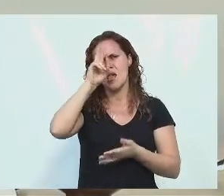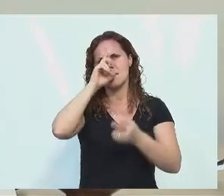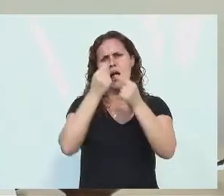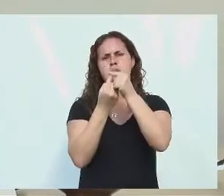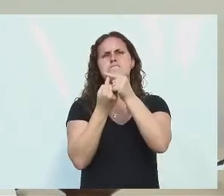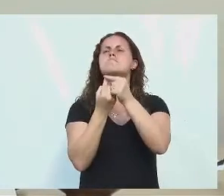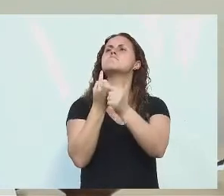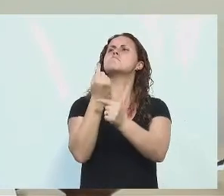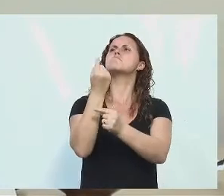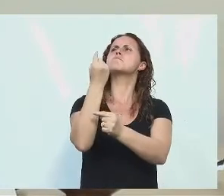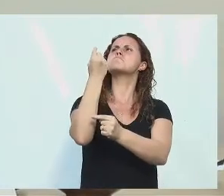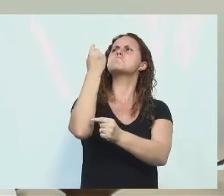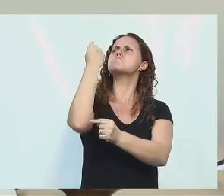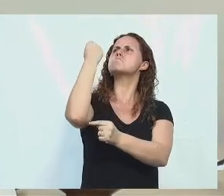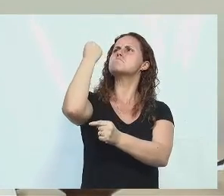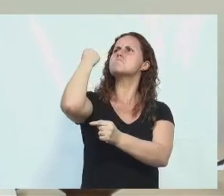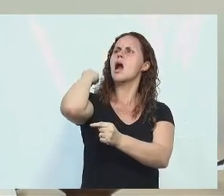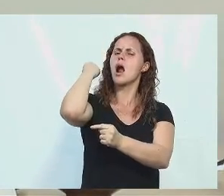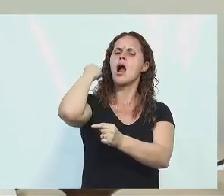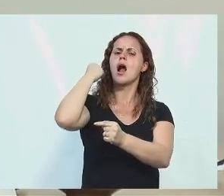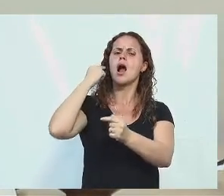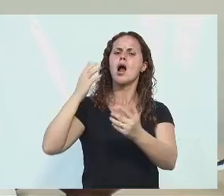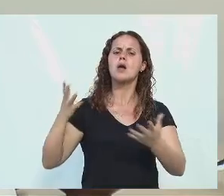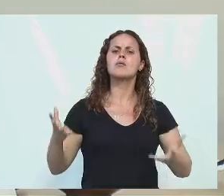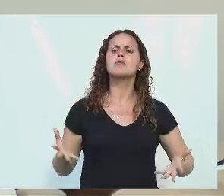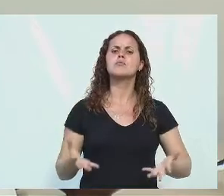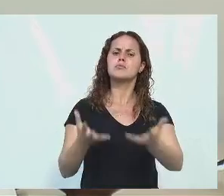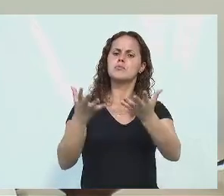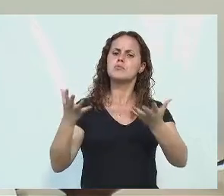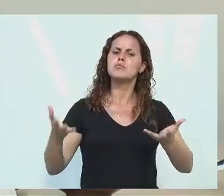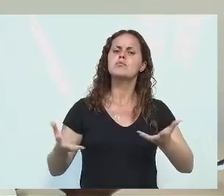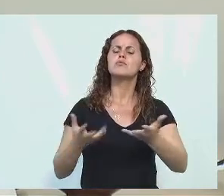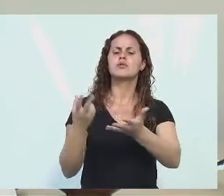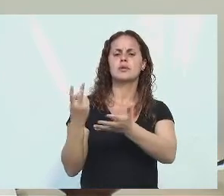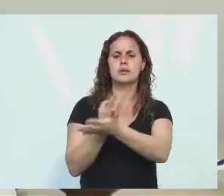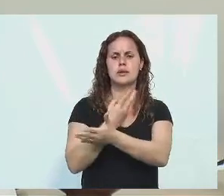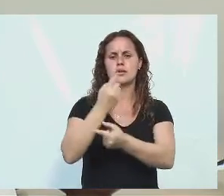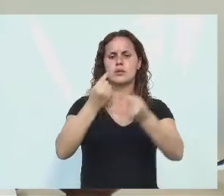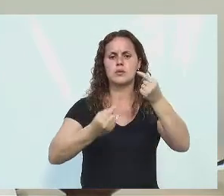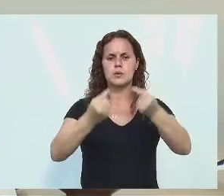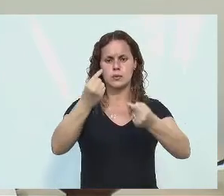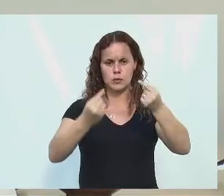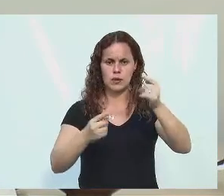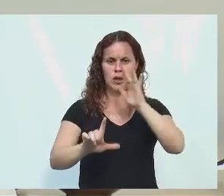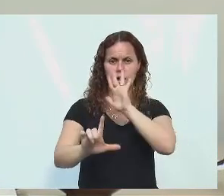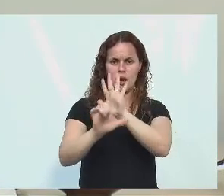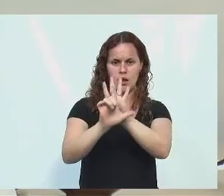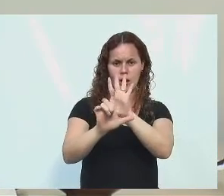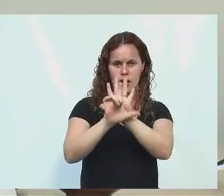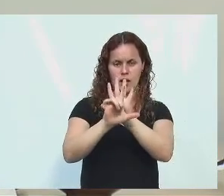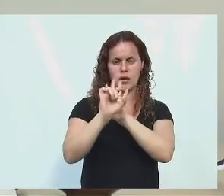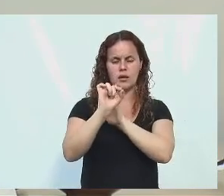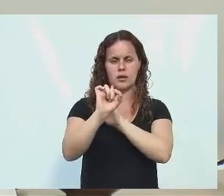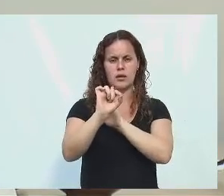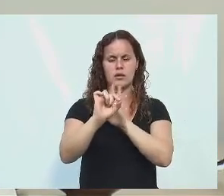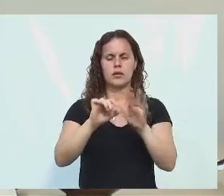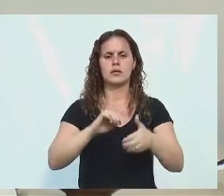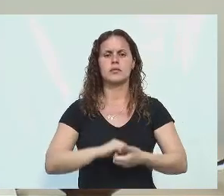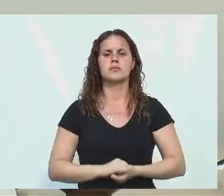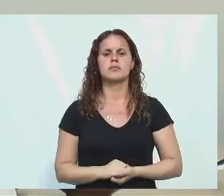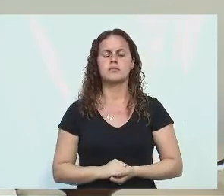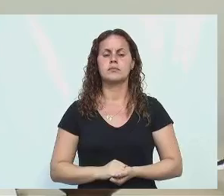que motivou a esse, vou chamar de incremento, a esse adendo na lei que...